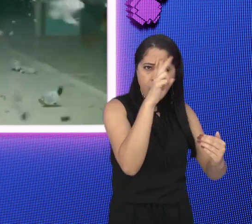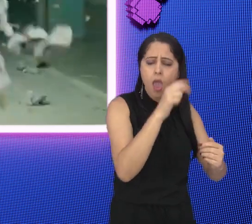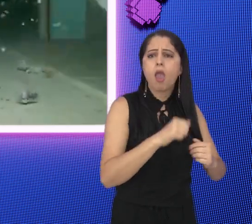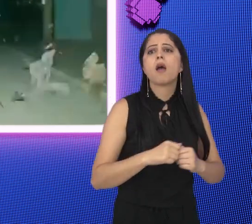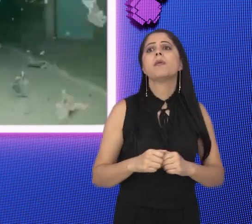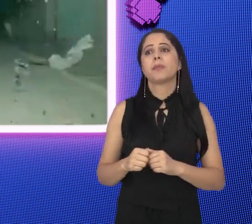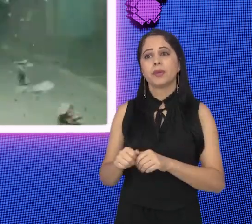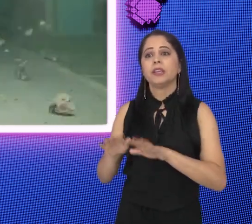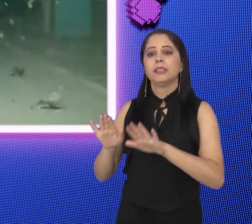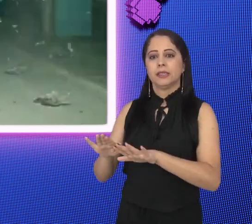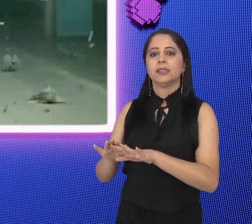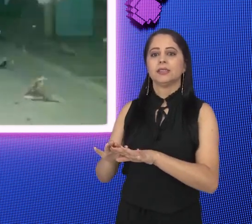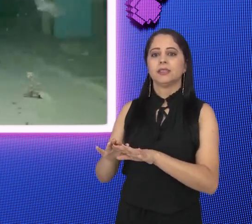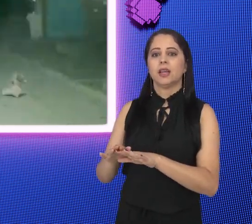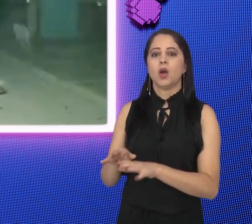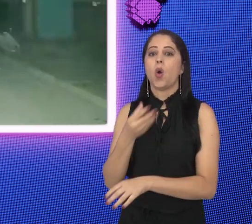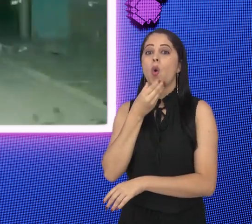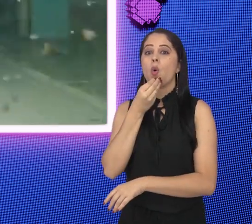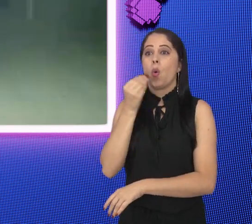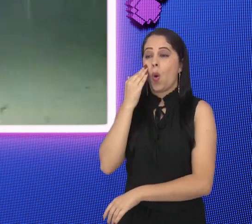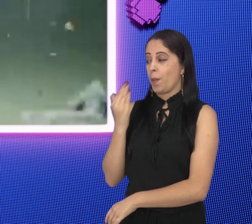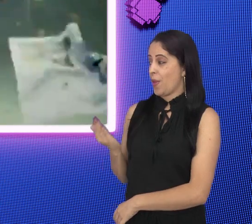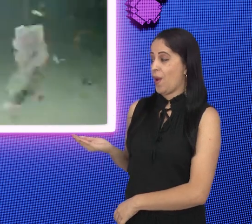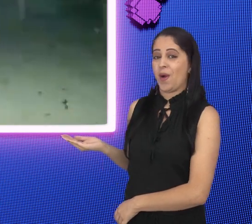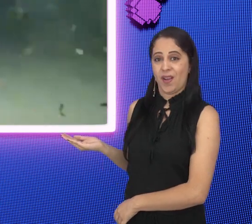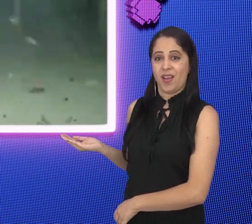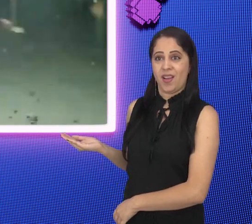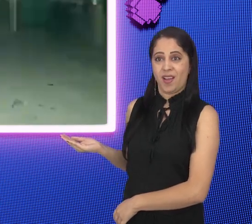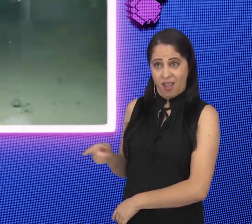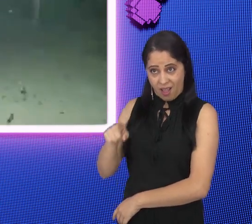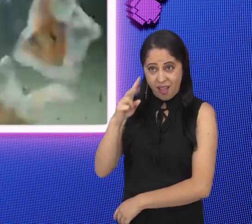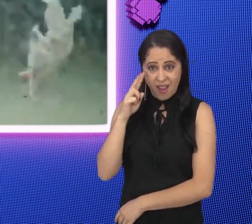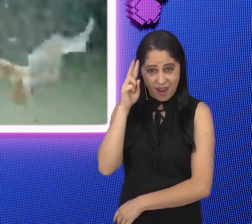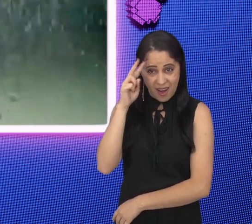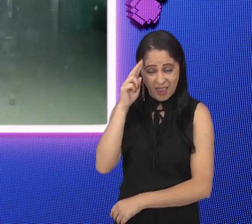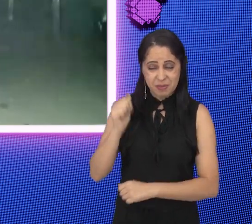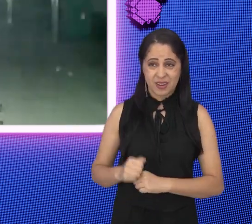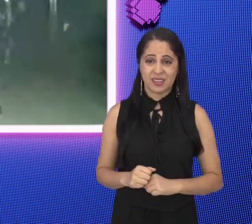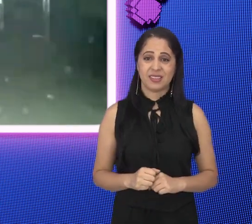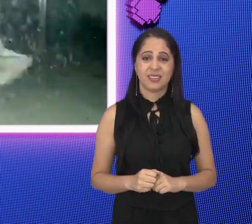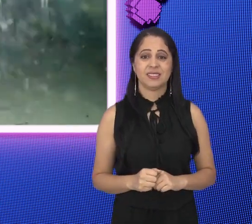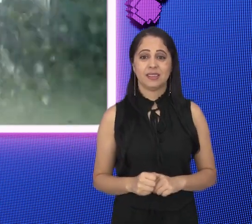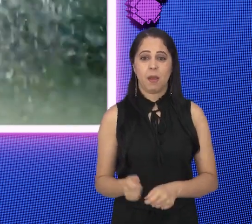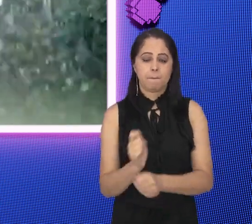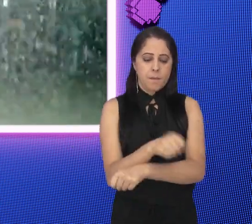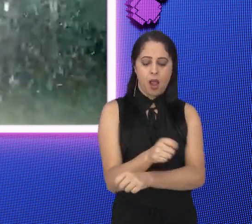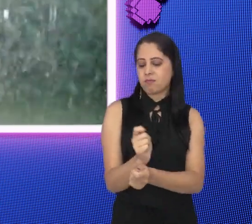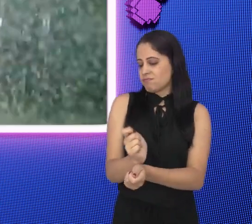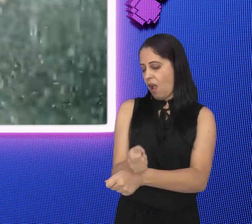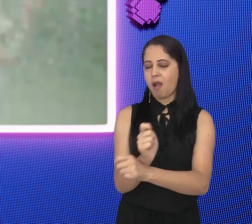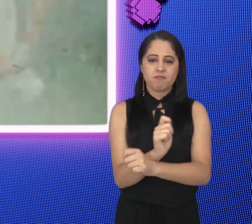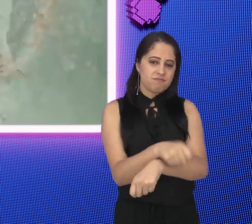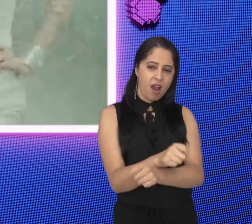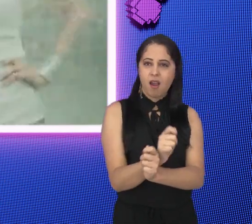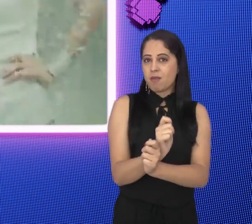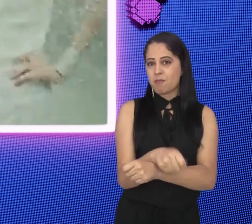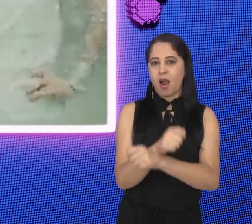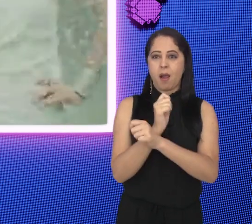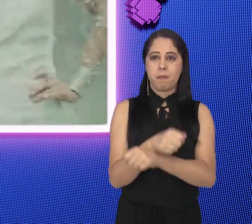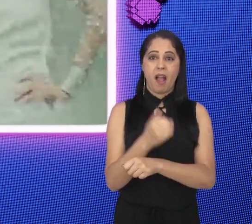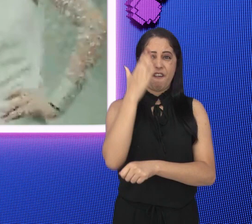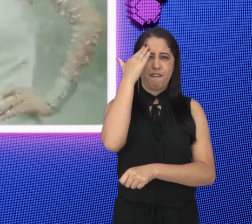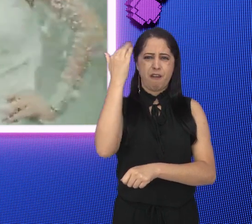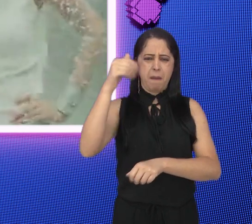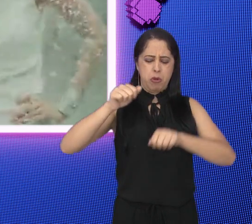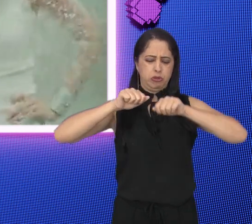lembro quando esse rolê aconteceu. E ele, né, o Gangnam Style. Quem não lembra de Gangnam Verdade, Style? verdade. Né? E